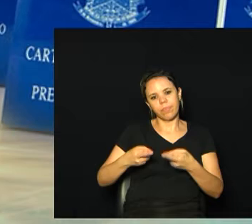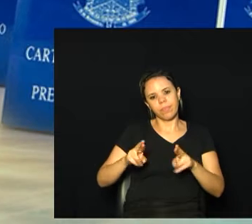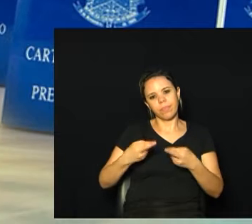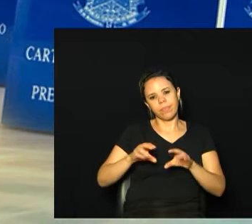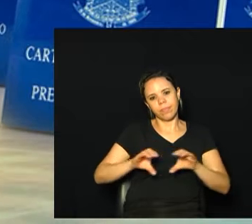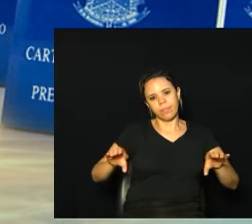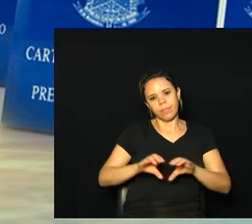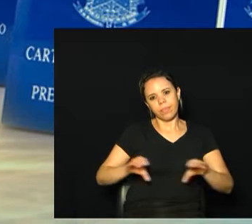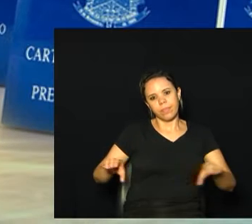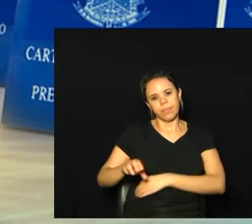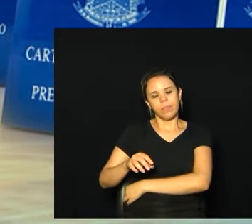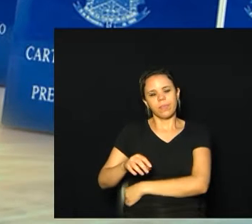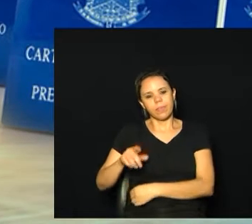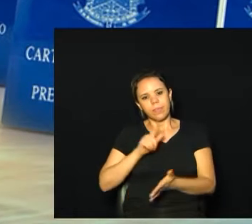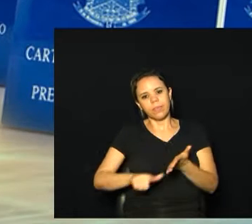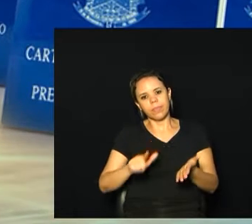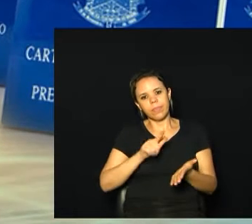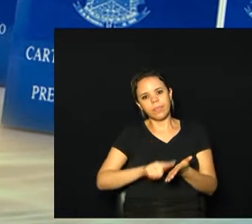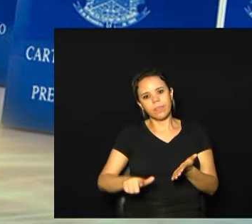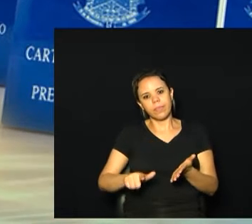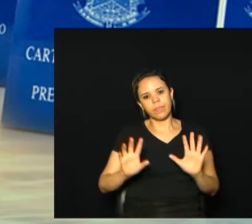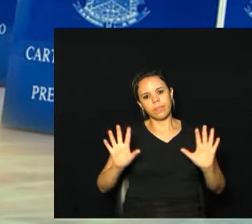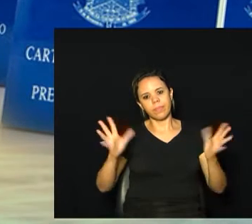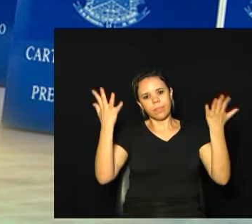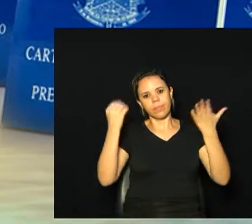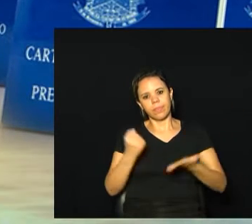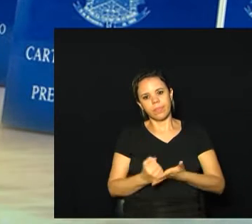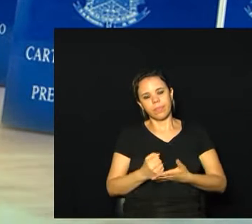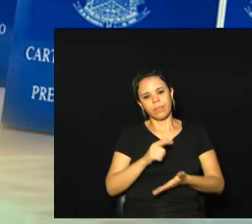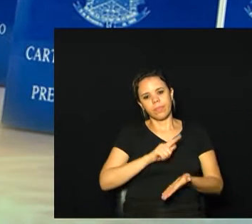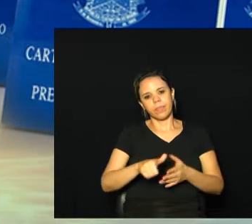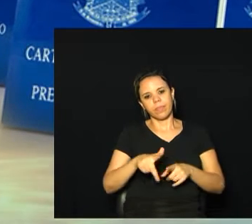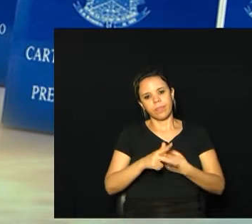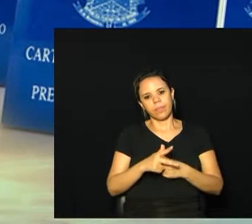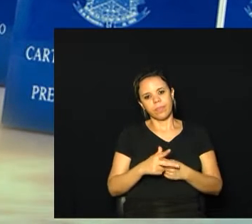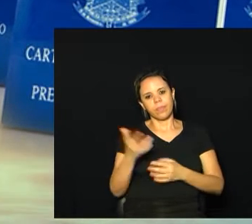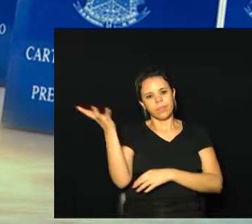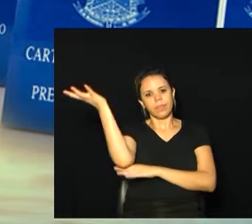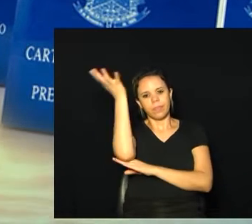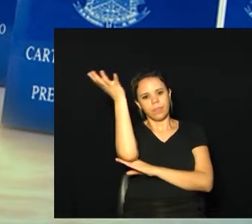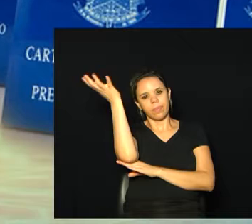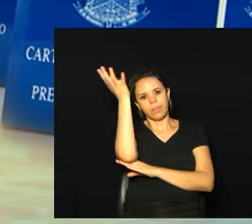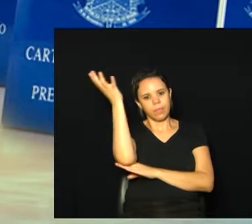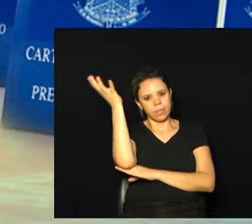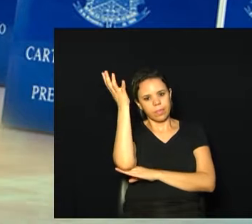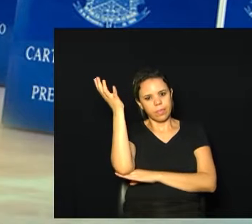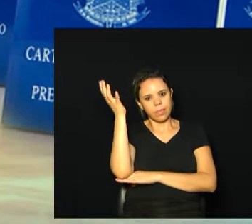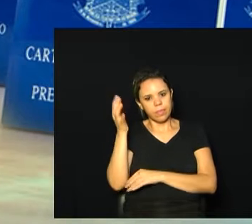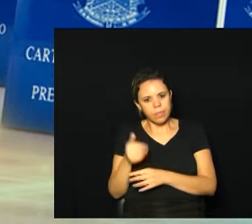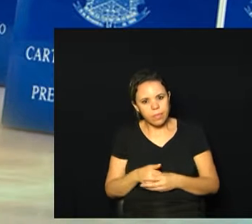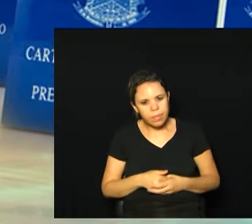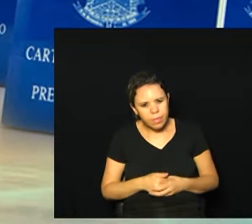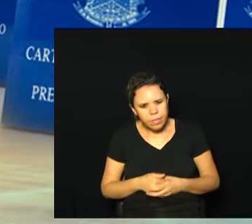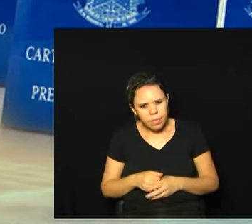encanador, auxiliar de limpeza, auxiliar de eventos, faxineira, garçom, prensista,